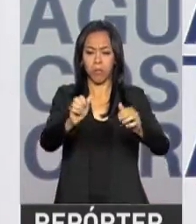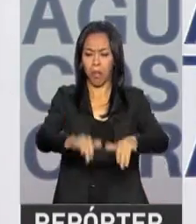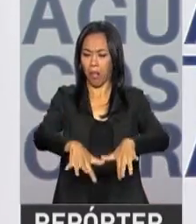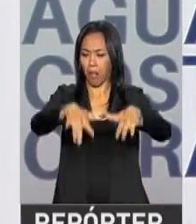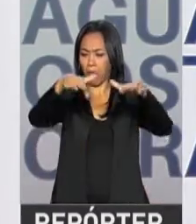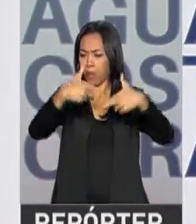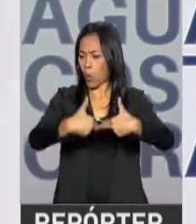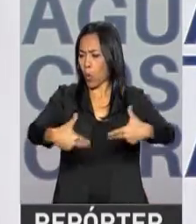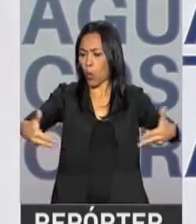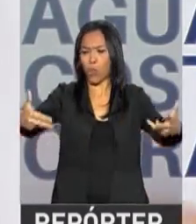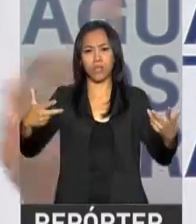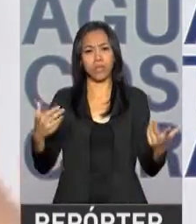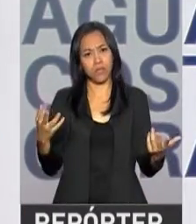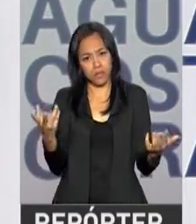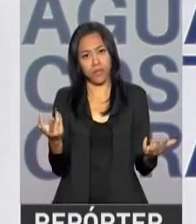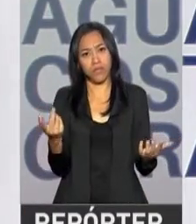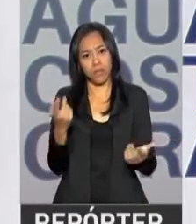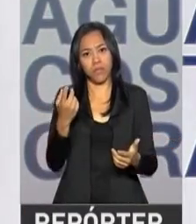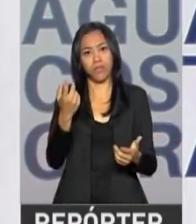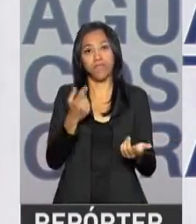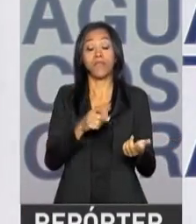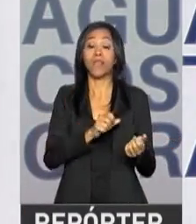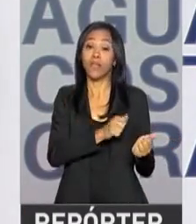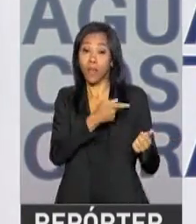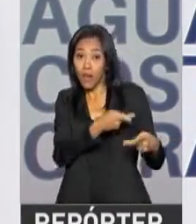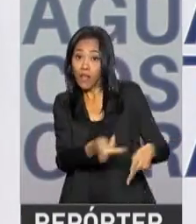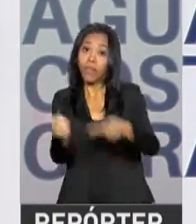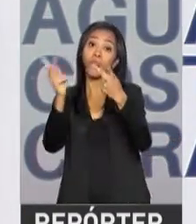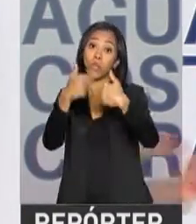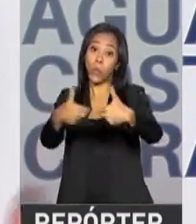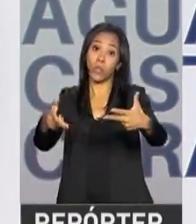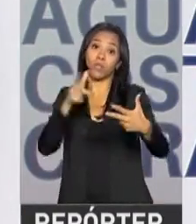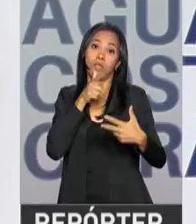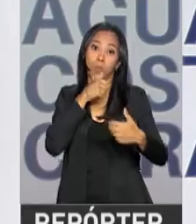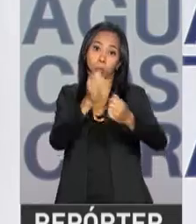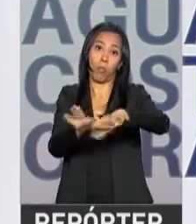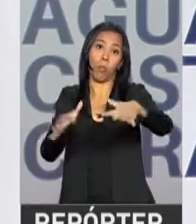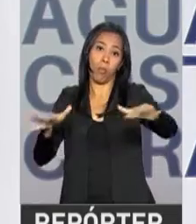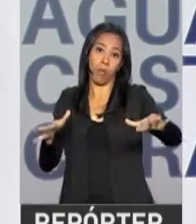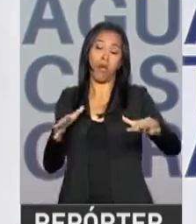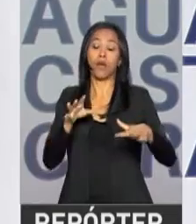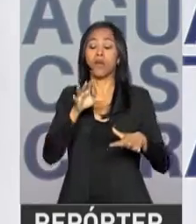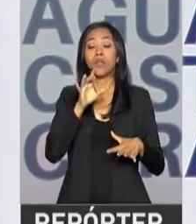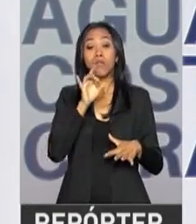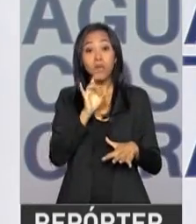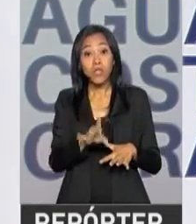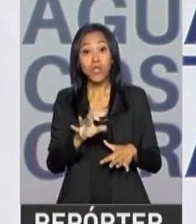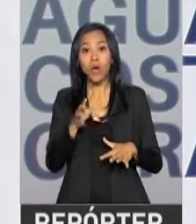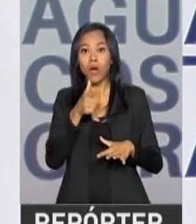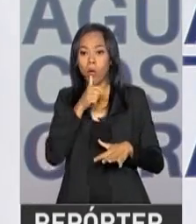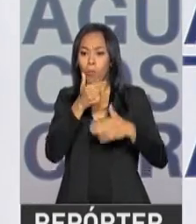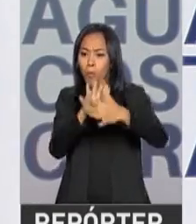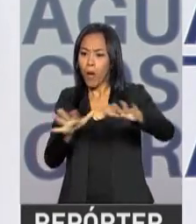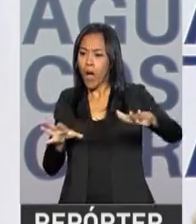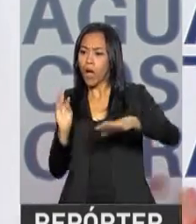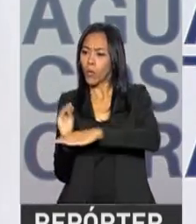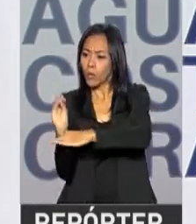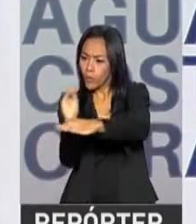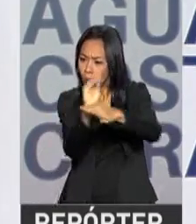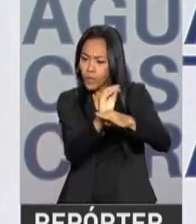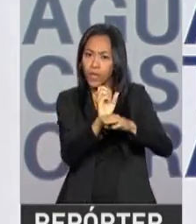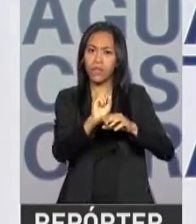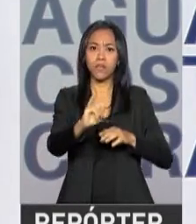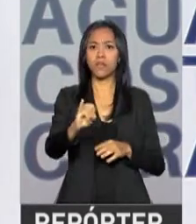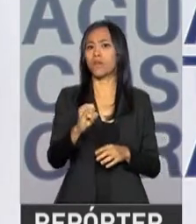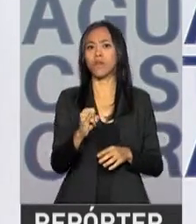desembarcando na área costeira no mar então não adianta um esforço de conservação na área marinha se não se